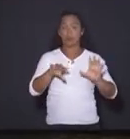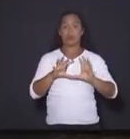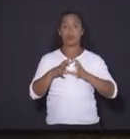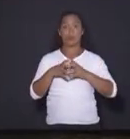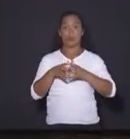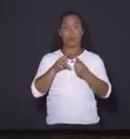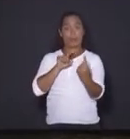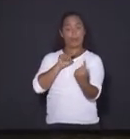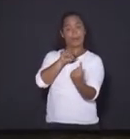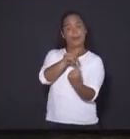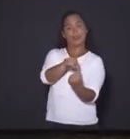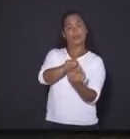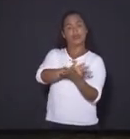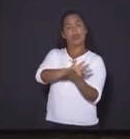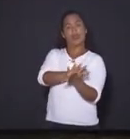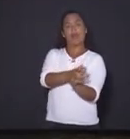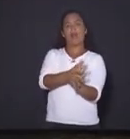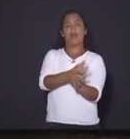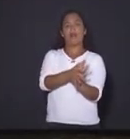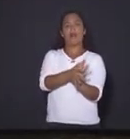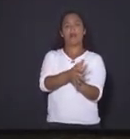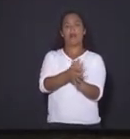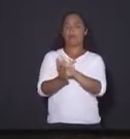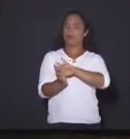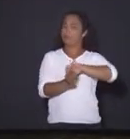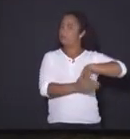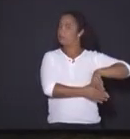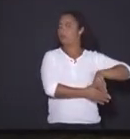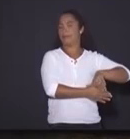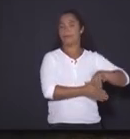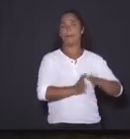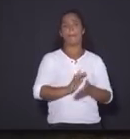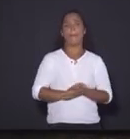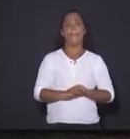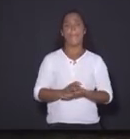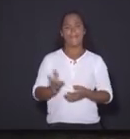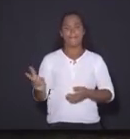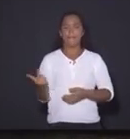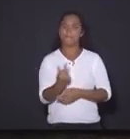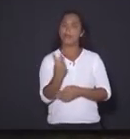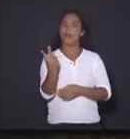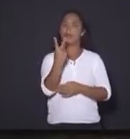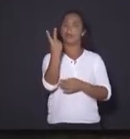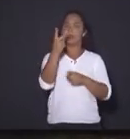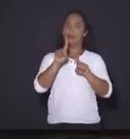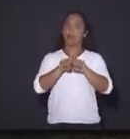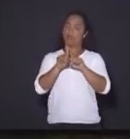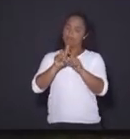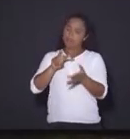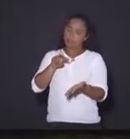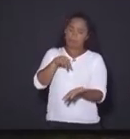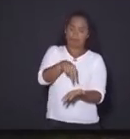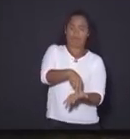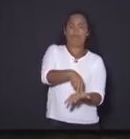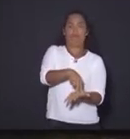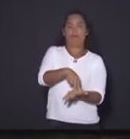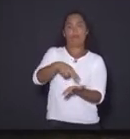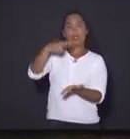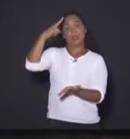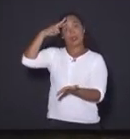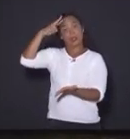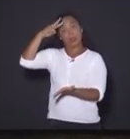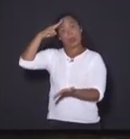superação do racismo e da discriminação racial de valorização e afirmação da história e da cultura